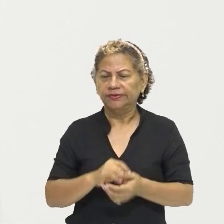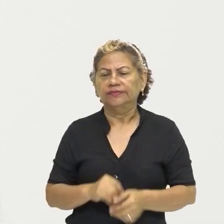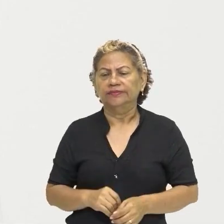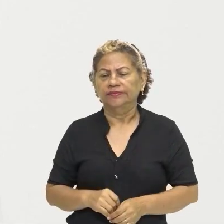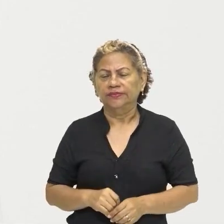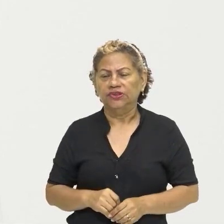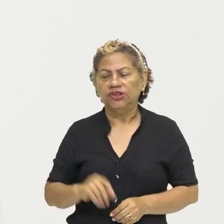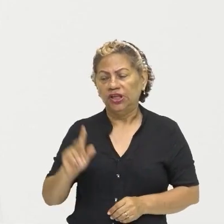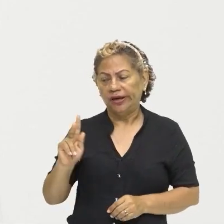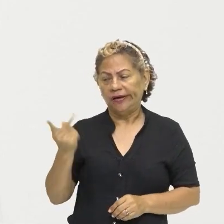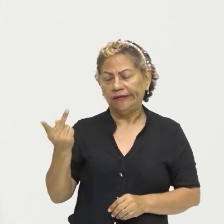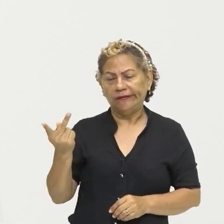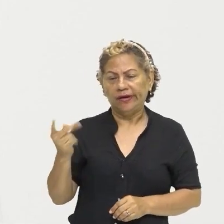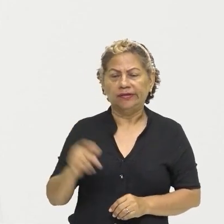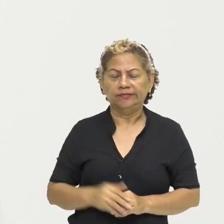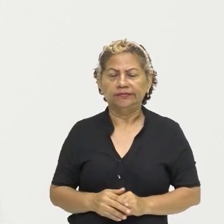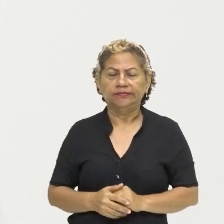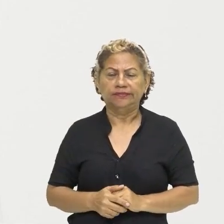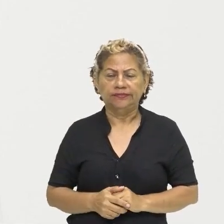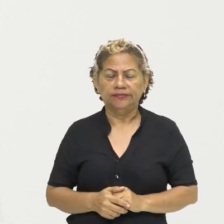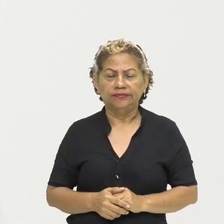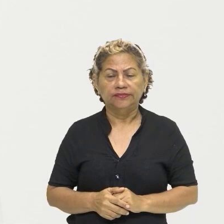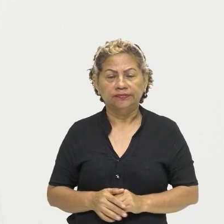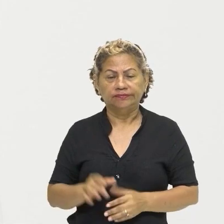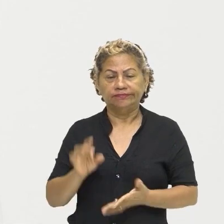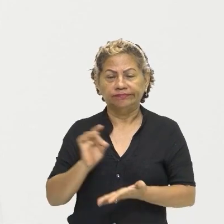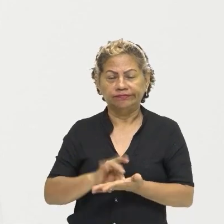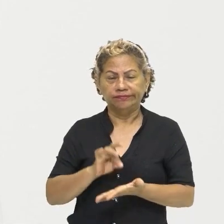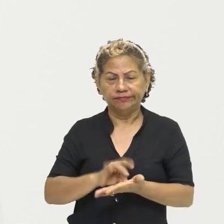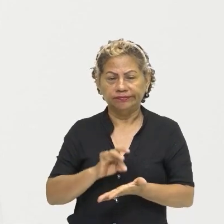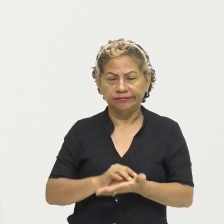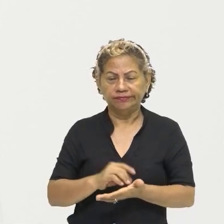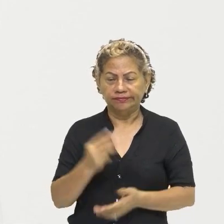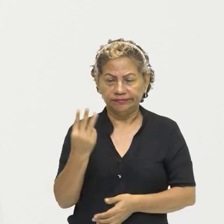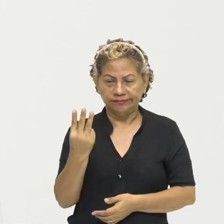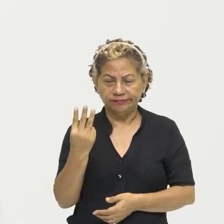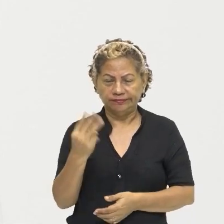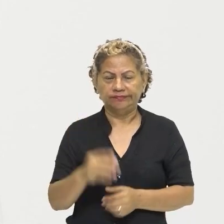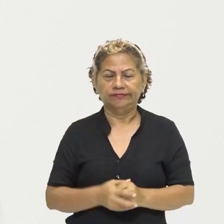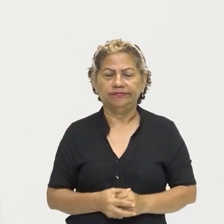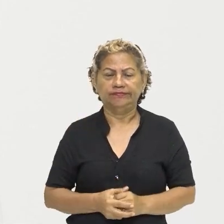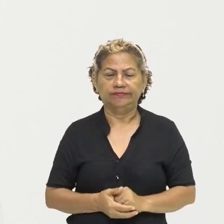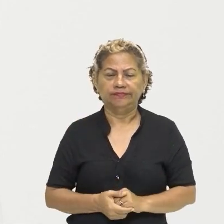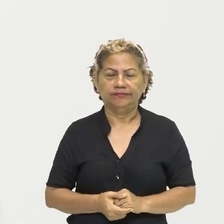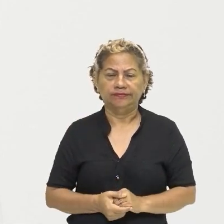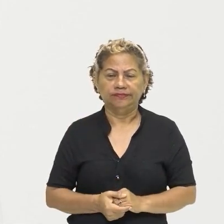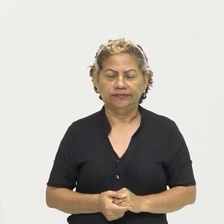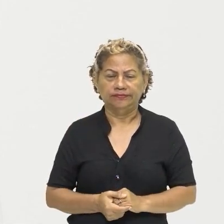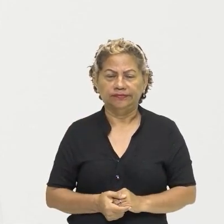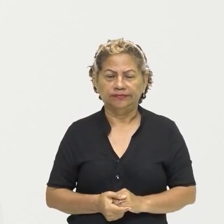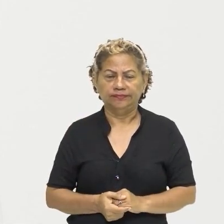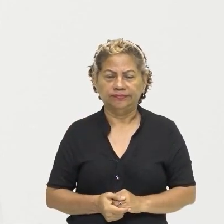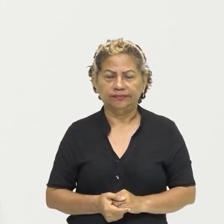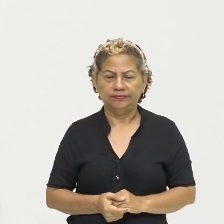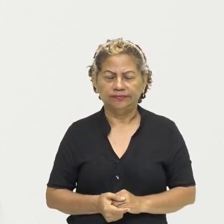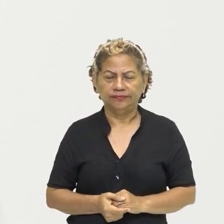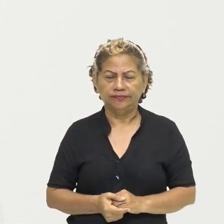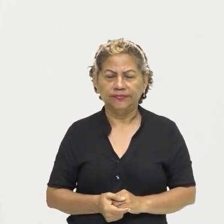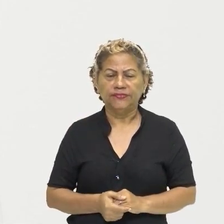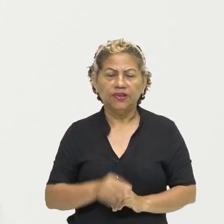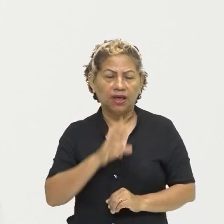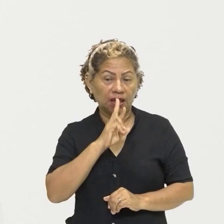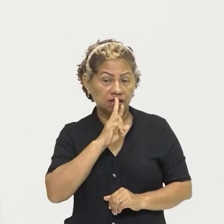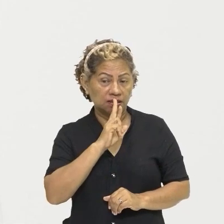velocidade em H. Então, a afirmação 3 está correta. Então, a resposta aqui da